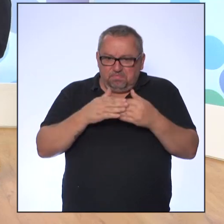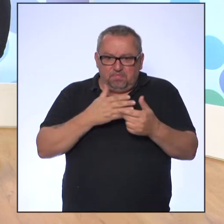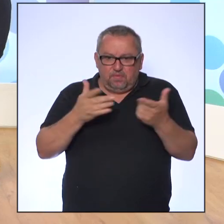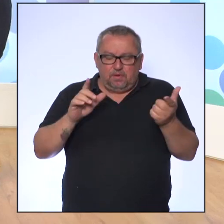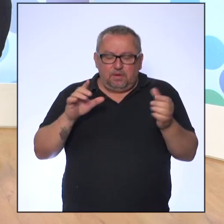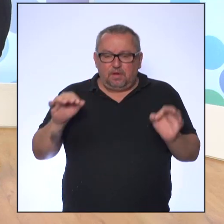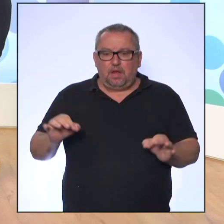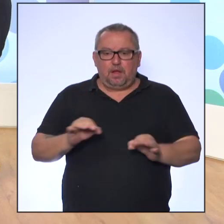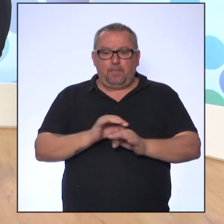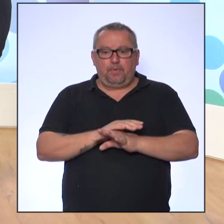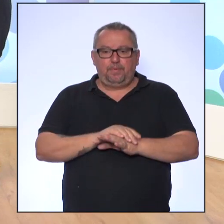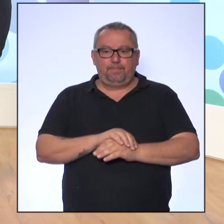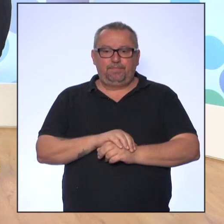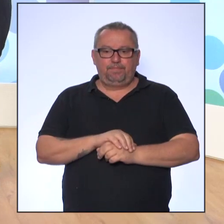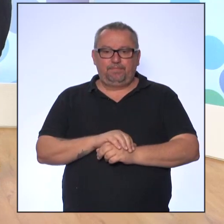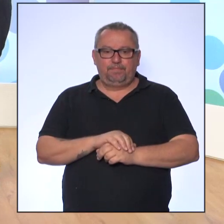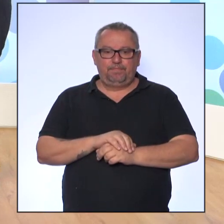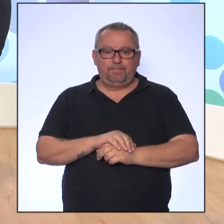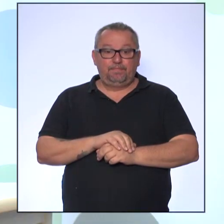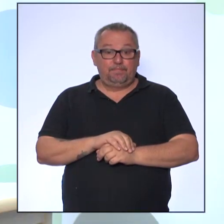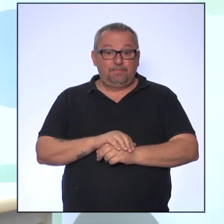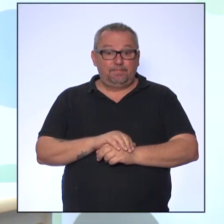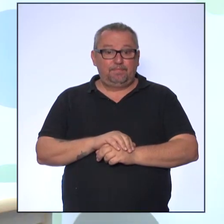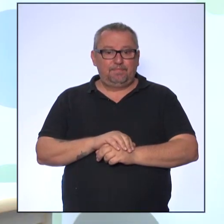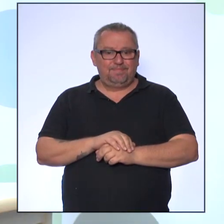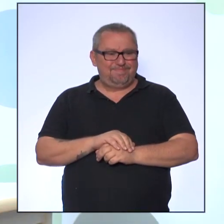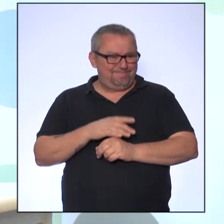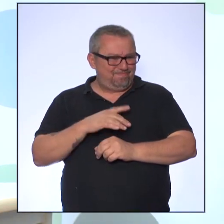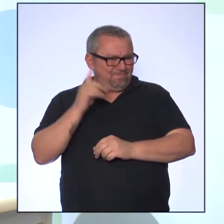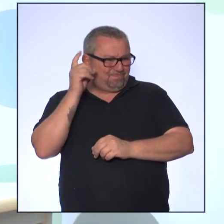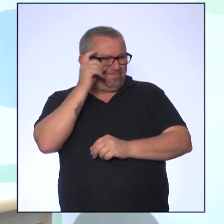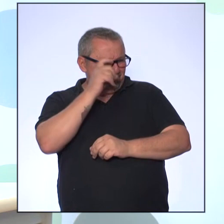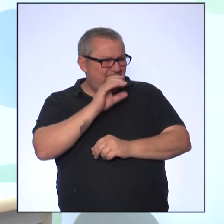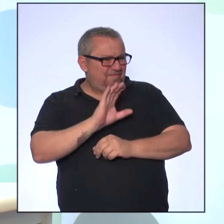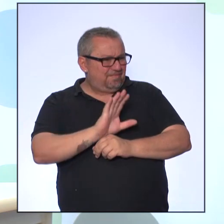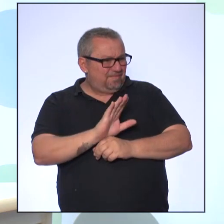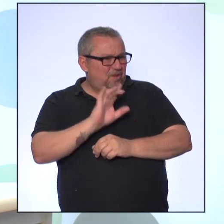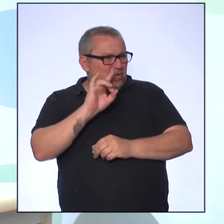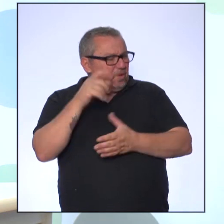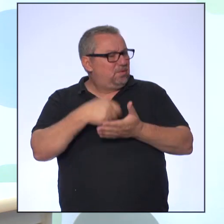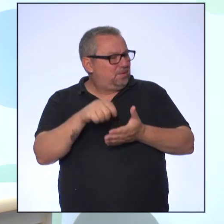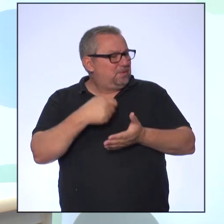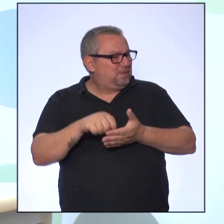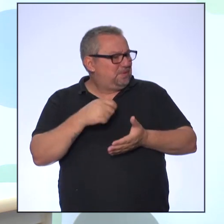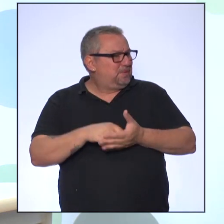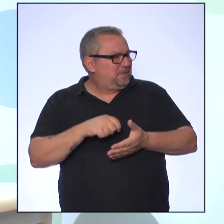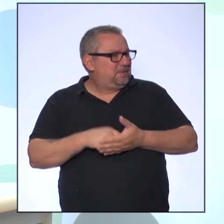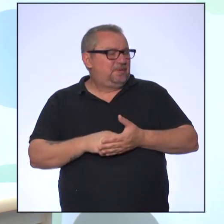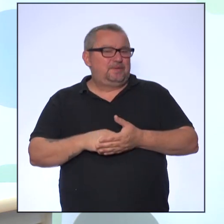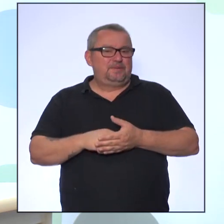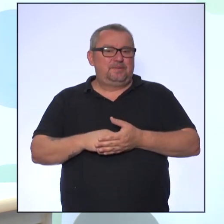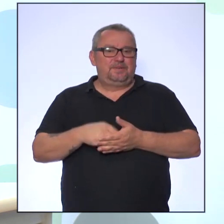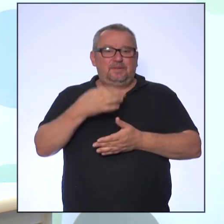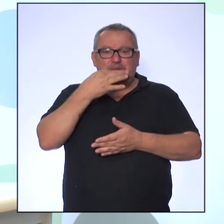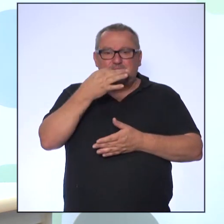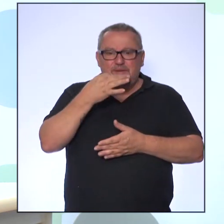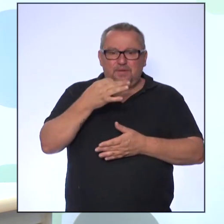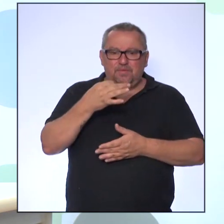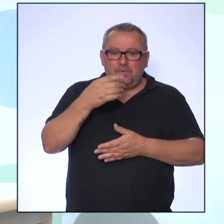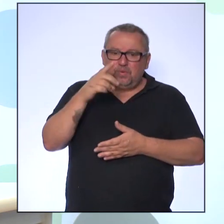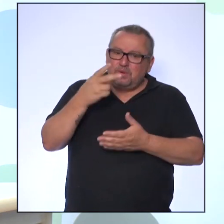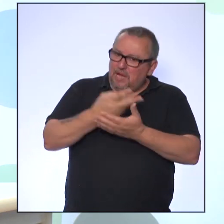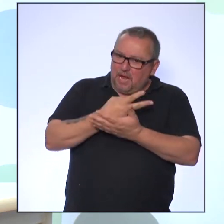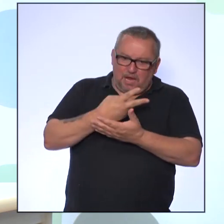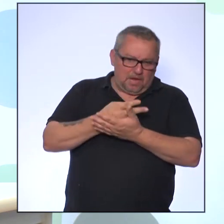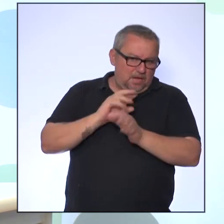aí finaliza o atendimento. Ficou complicado assim, né? Só escrito. Eu É, acho que você não tá errado,